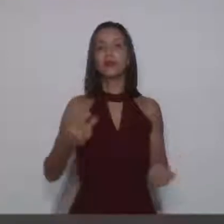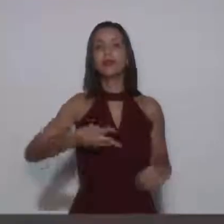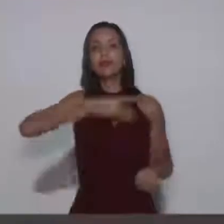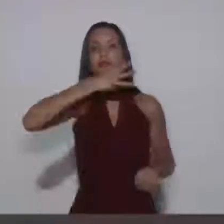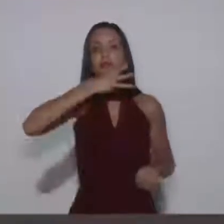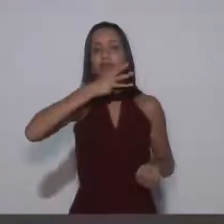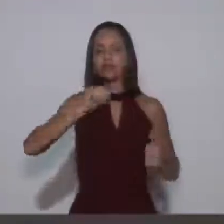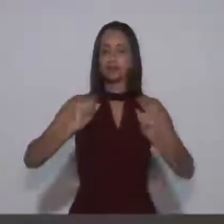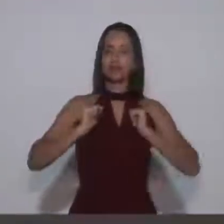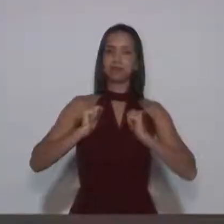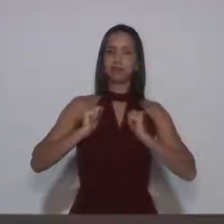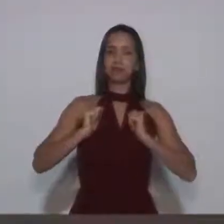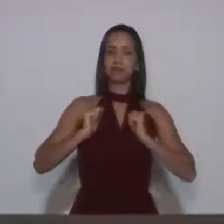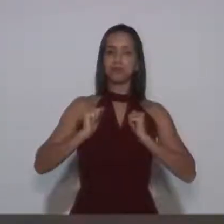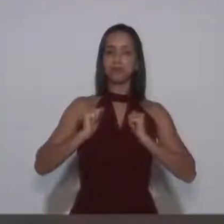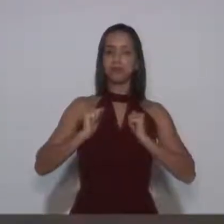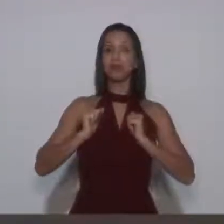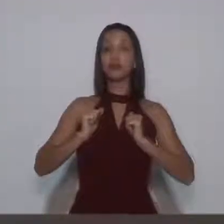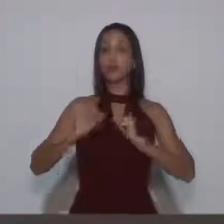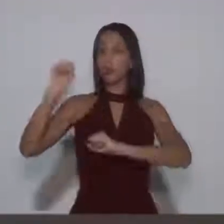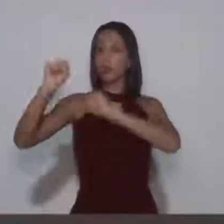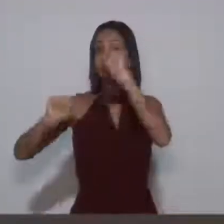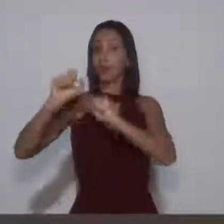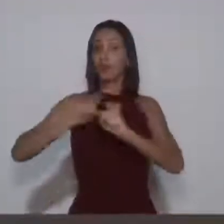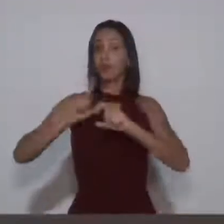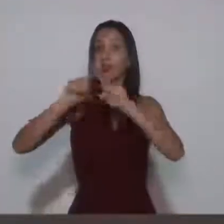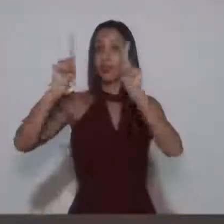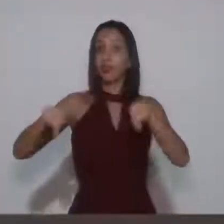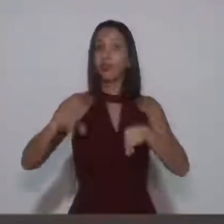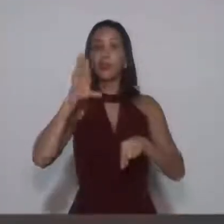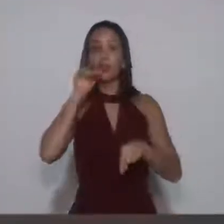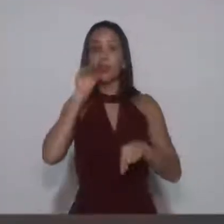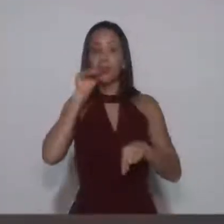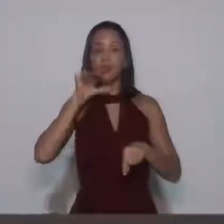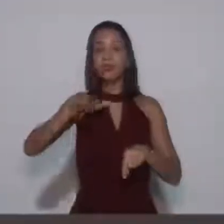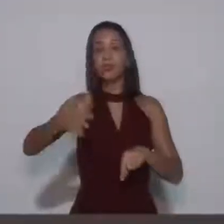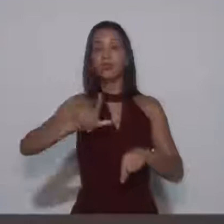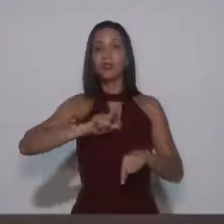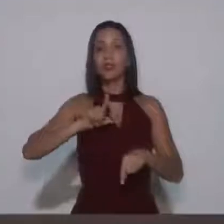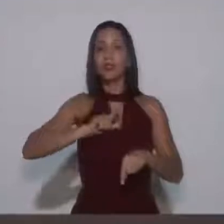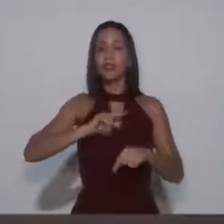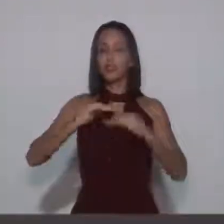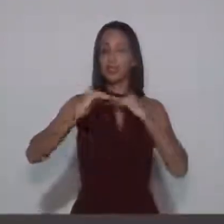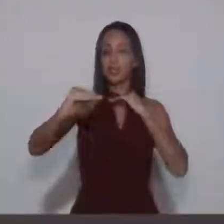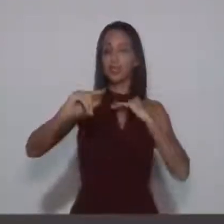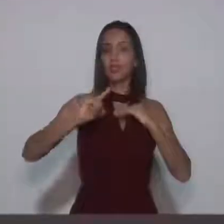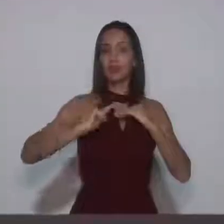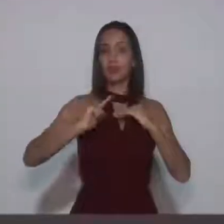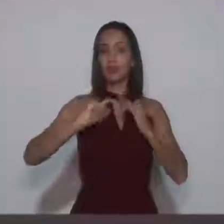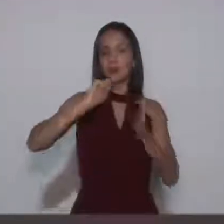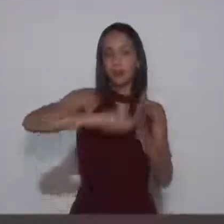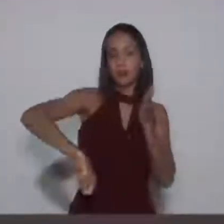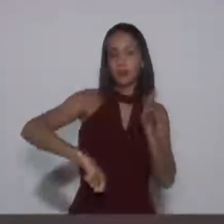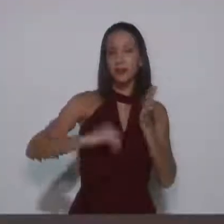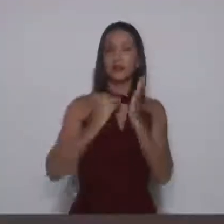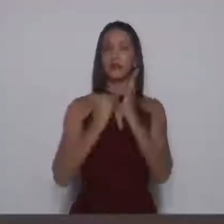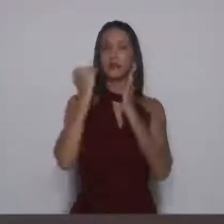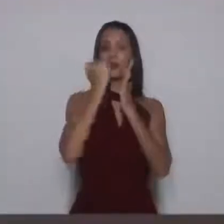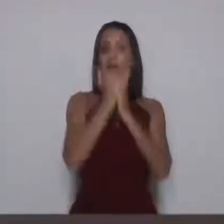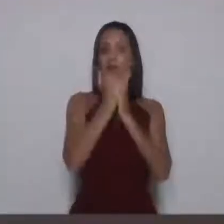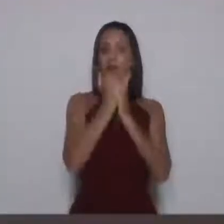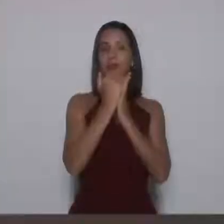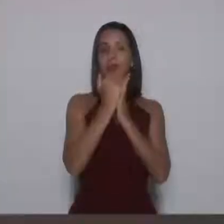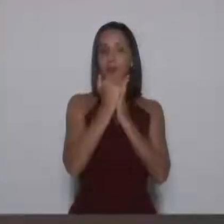ano, e essa empresa, ela já tem um quadro de funcionários numa média estabelecida. Ela vem e contrata, além do